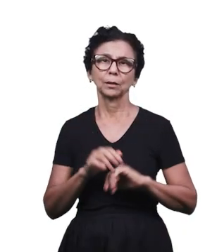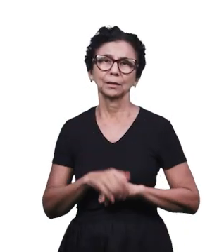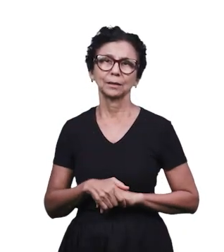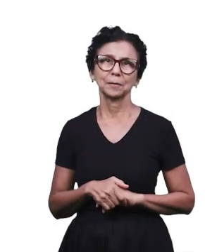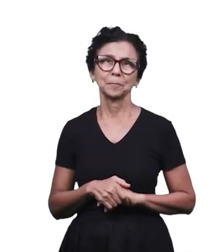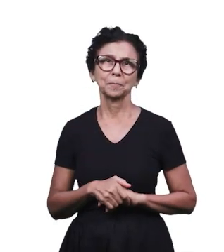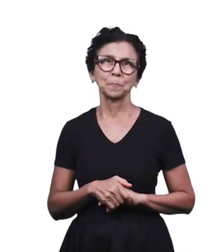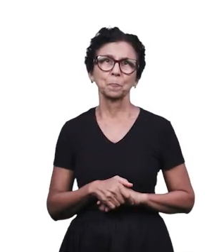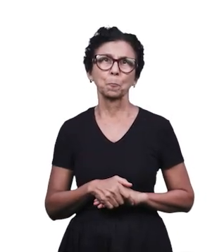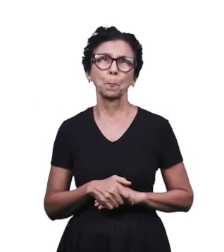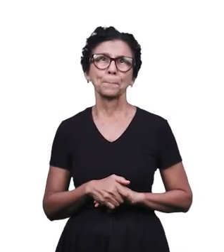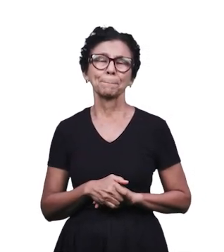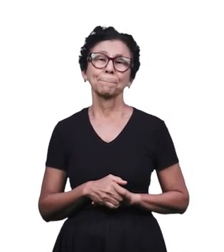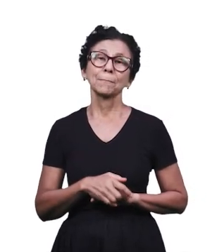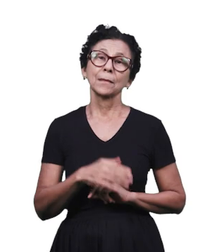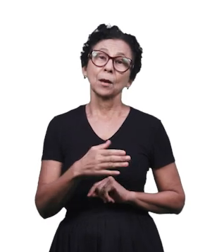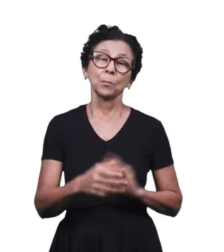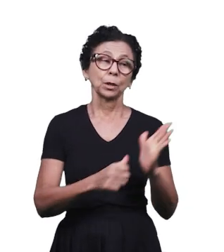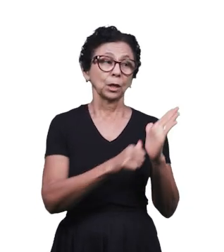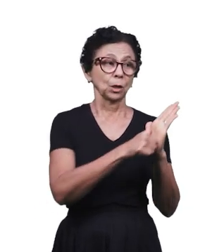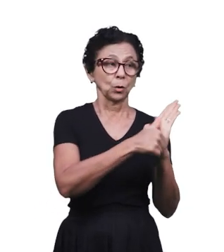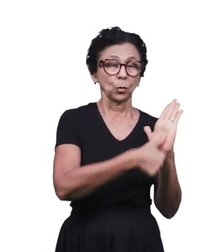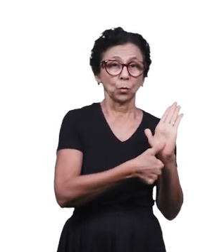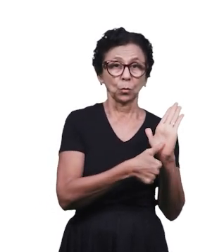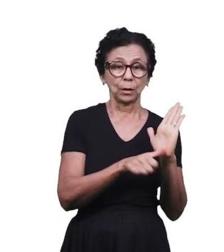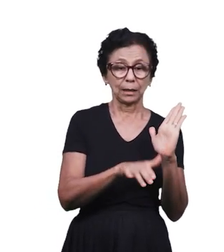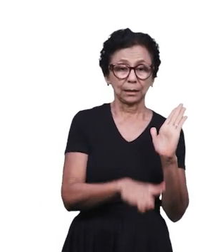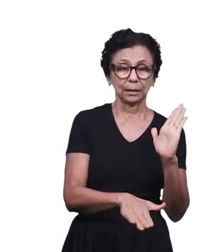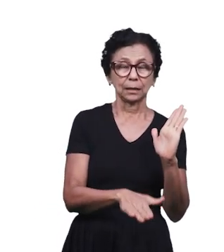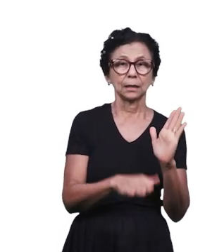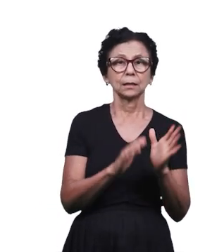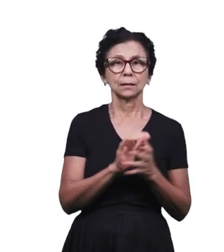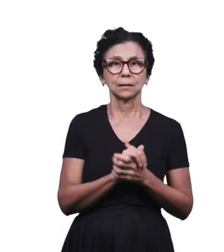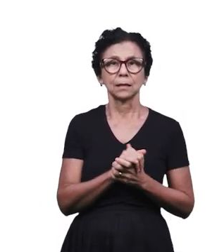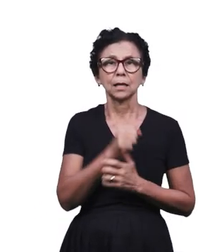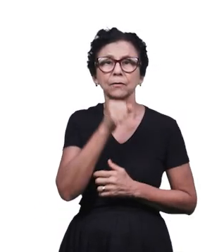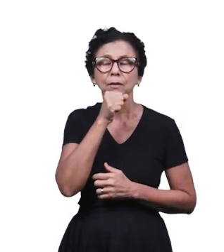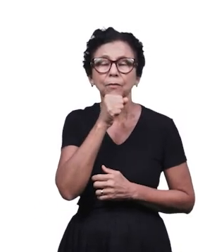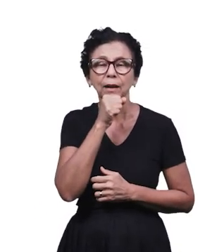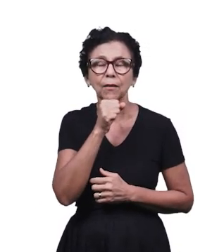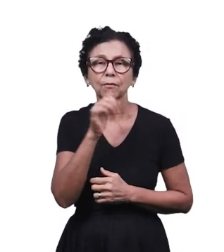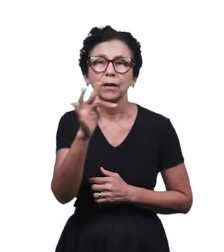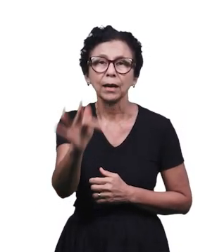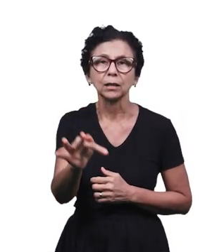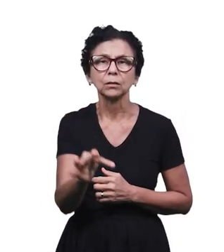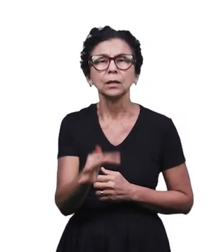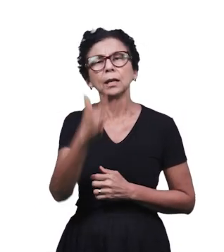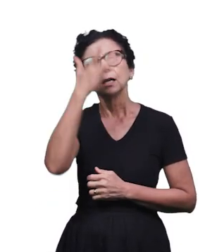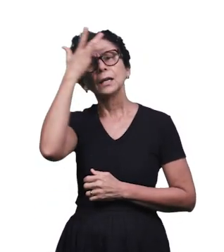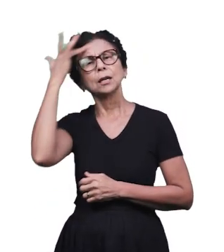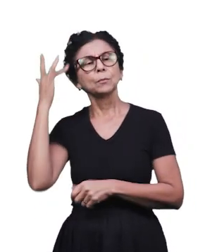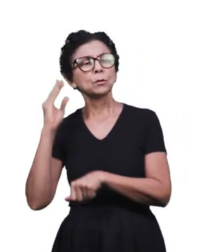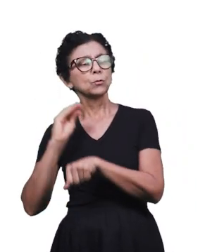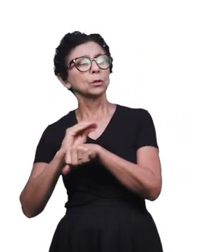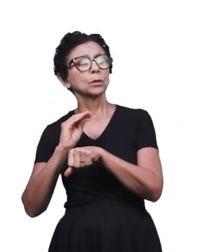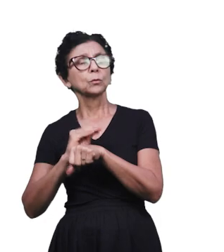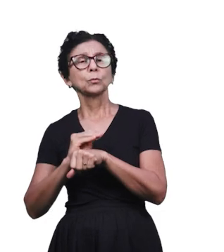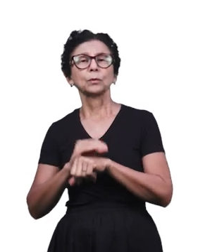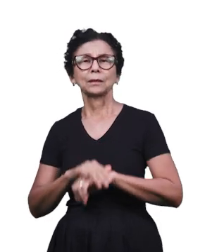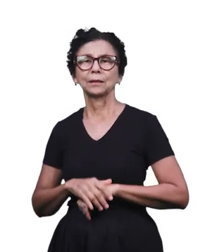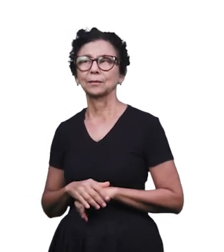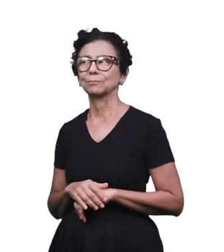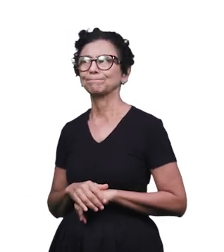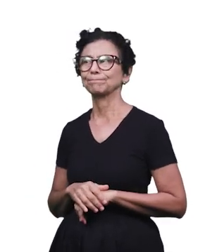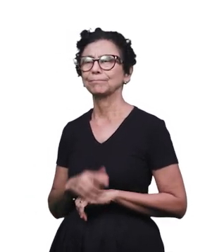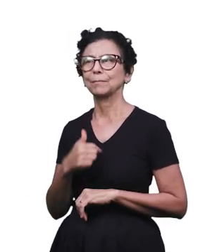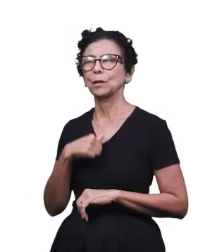do cuidador, não só da pessoa, mas do cuidador e a morte desse cuidador. Quando eu morrer, quem vai ficar com o meu filho?